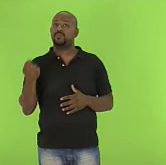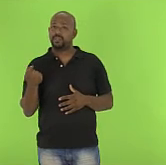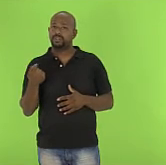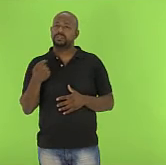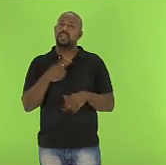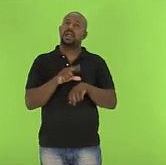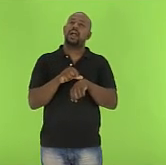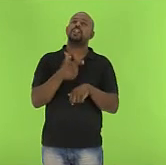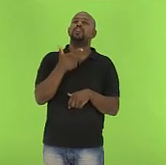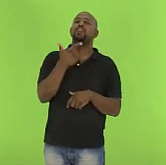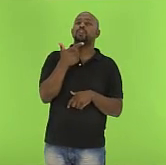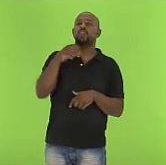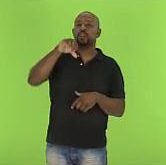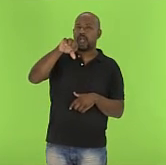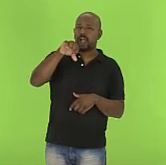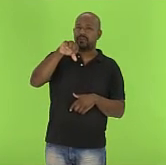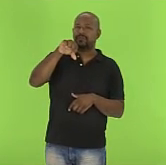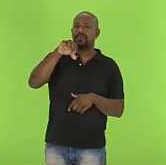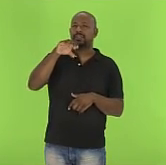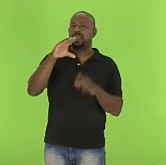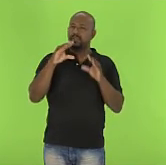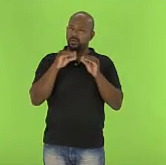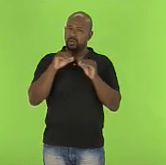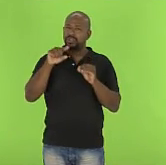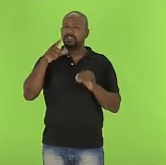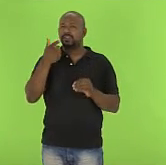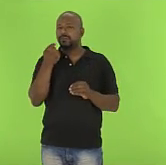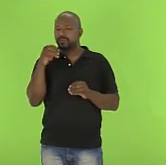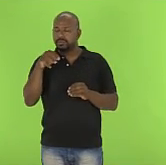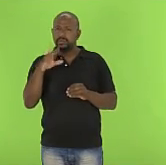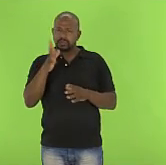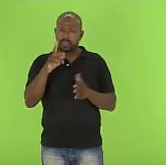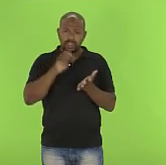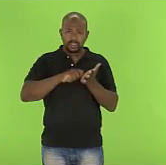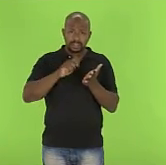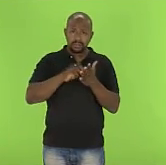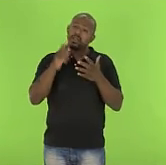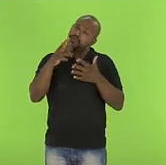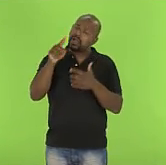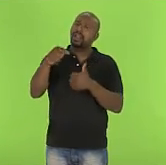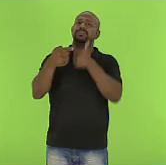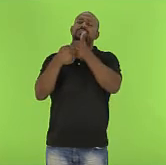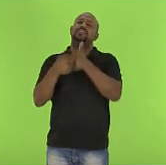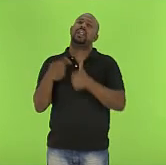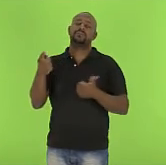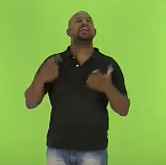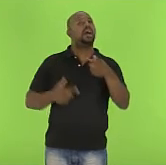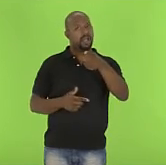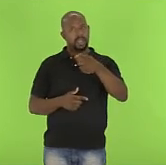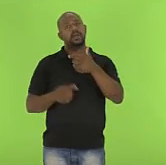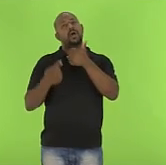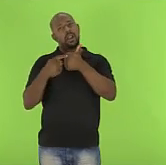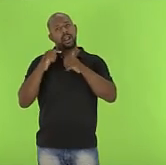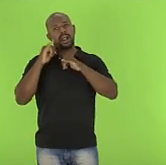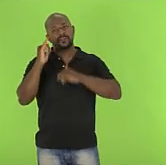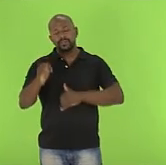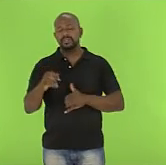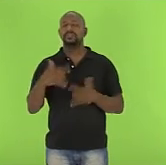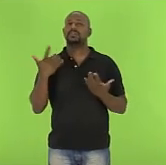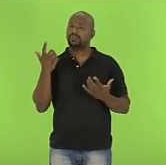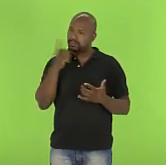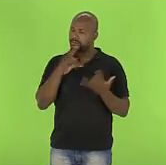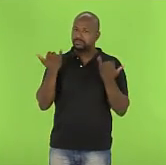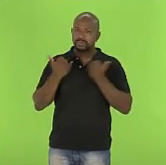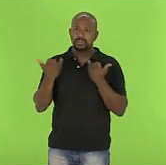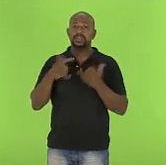21h20, às 21h20. Chega um pouquinho antes. Quem não está inscrito já no canal, se inscreve no canal. Tá? Coloca o aviso